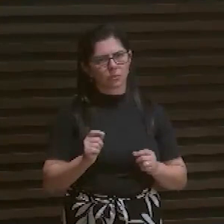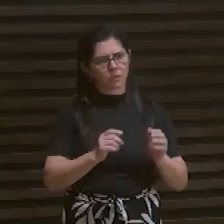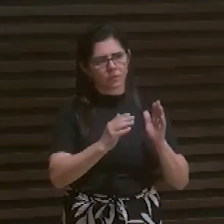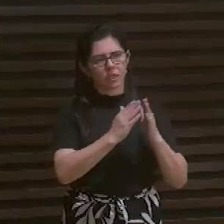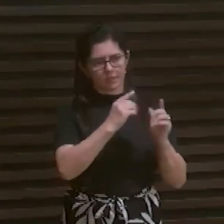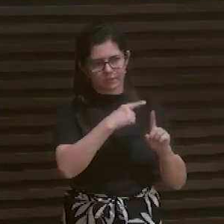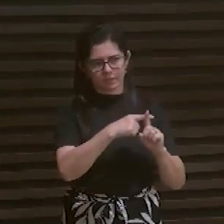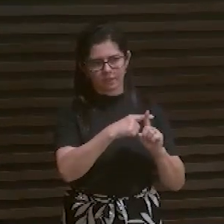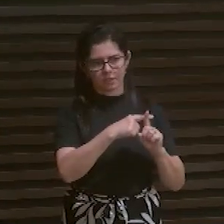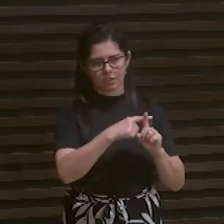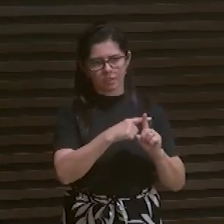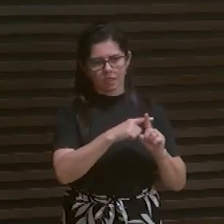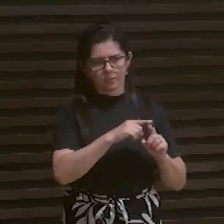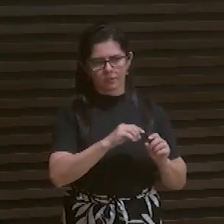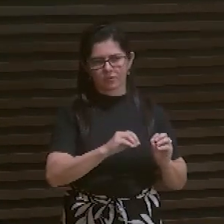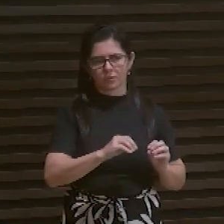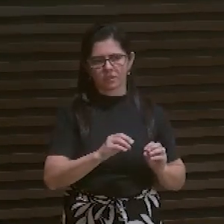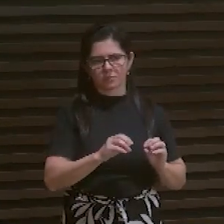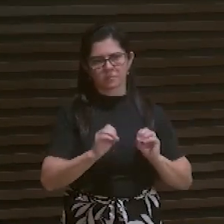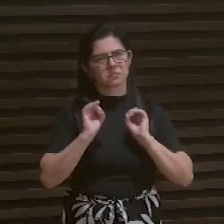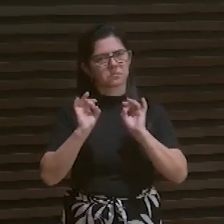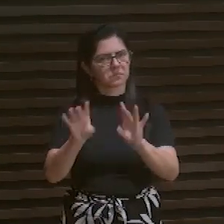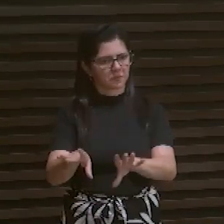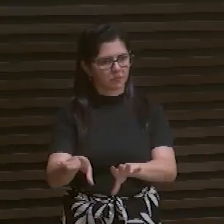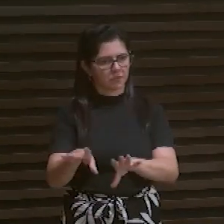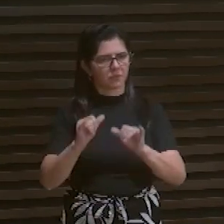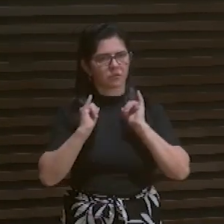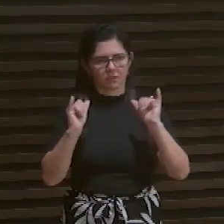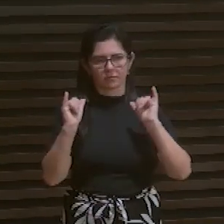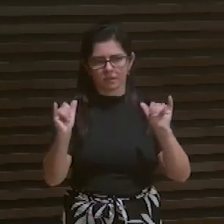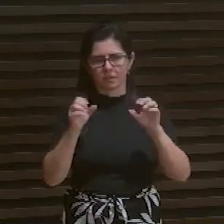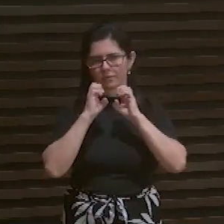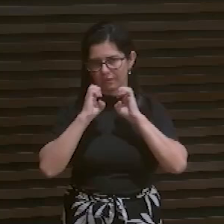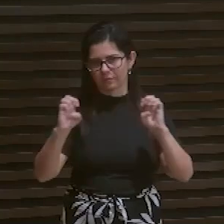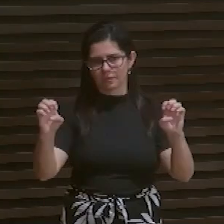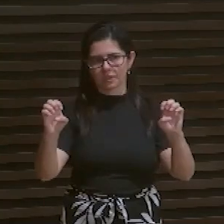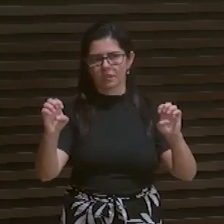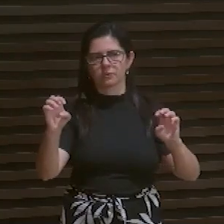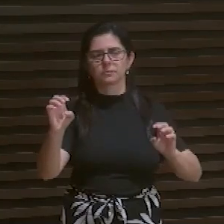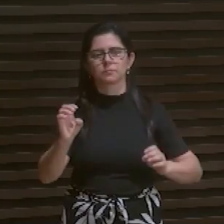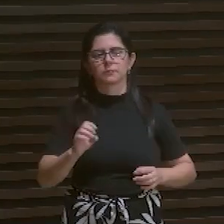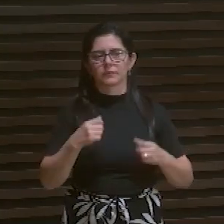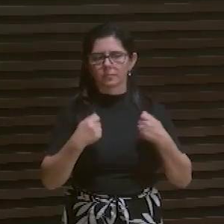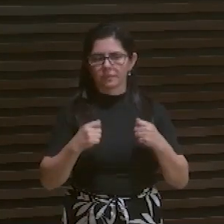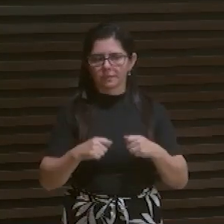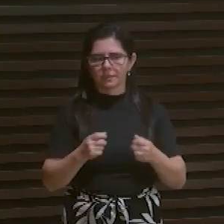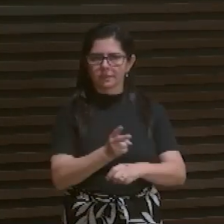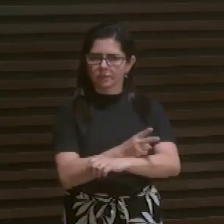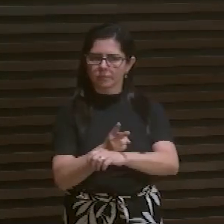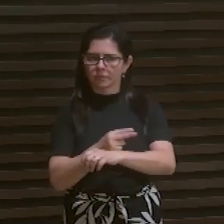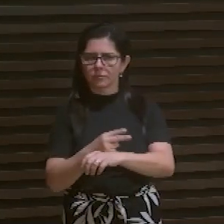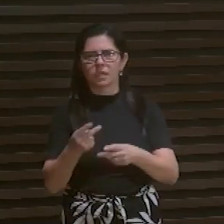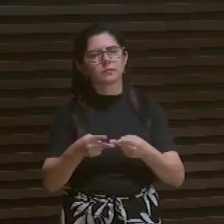mensagem da centralidade de Cristo, da cruz, do Evangelho, que é o poder de Deus, ela precisa buscar alguma outra coisa para ser esse